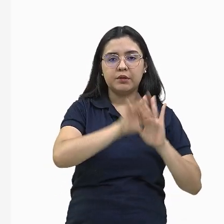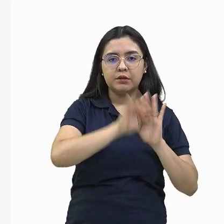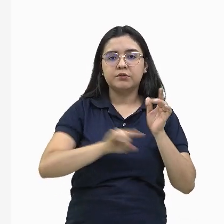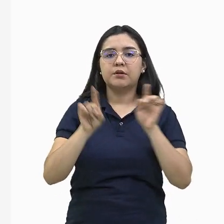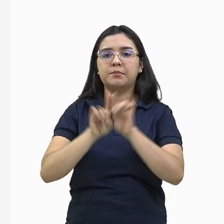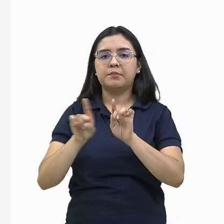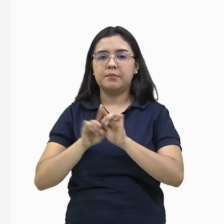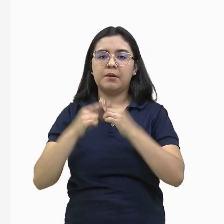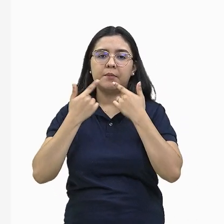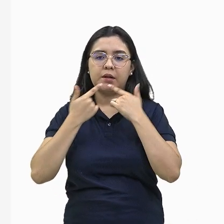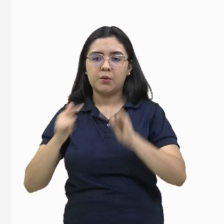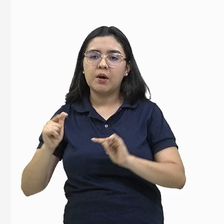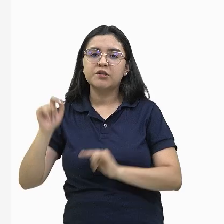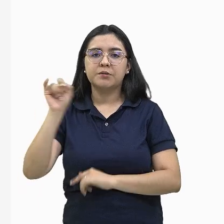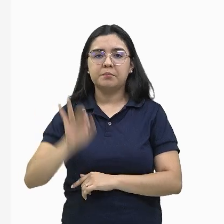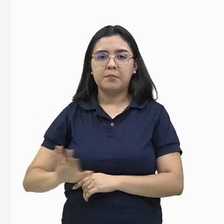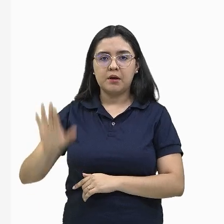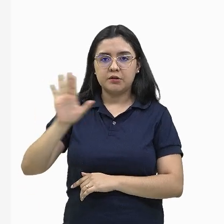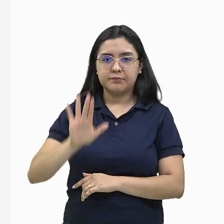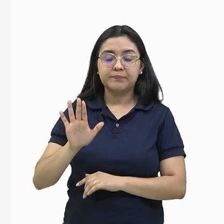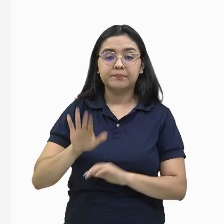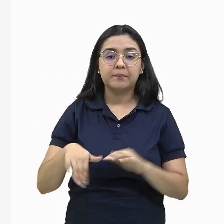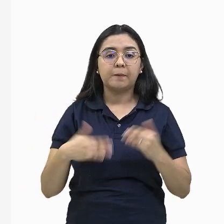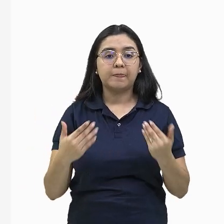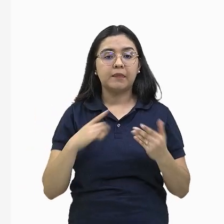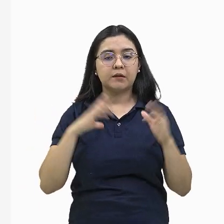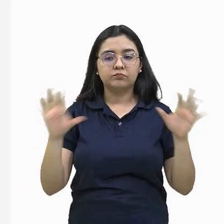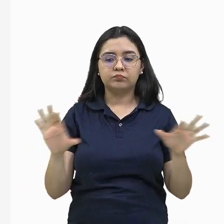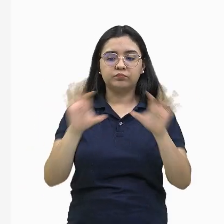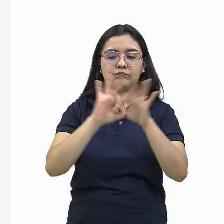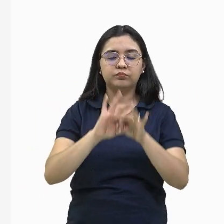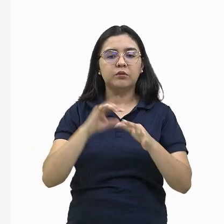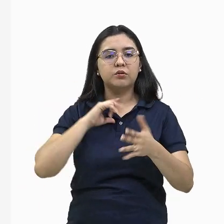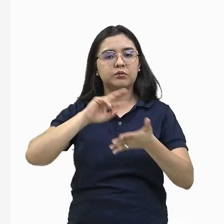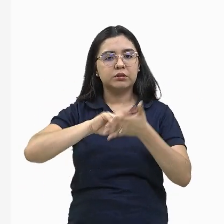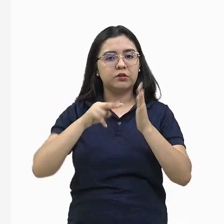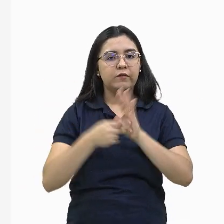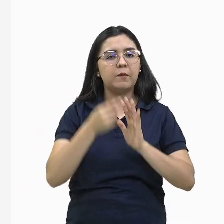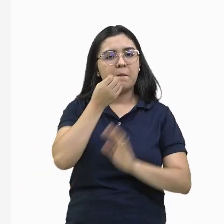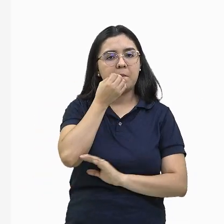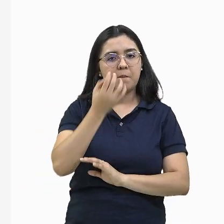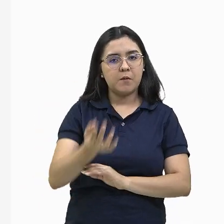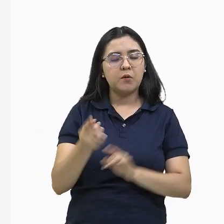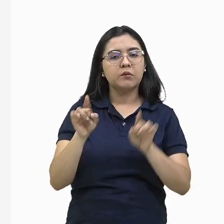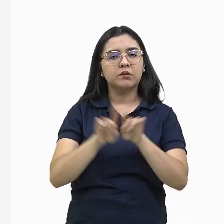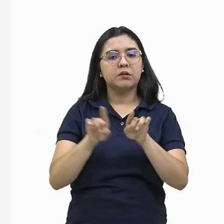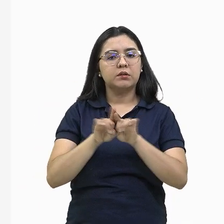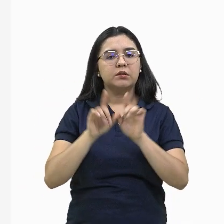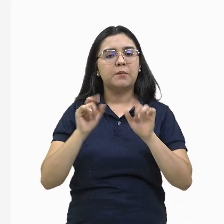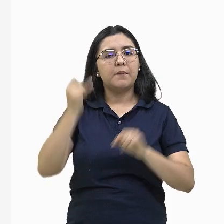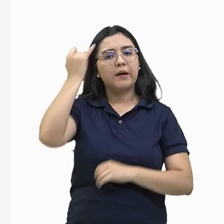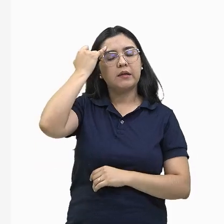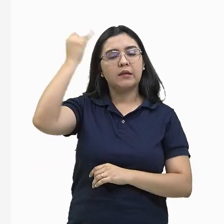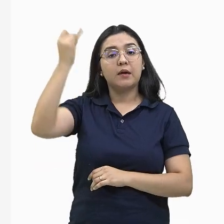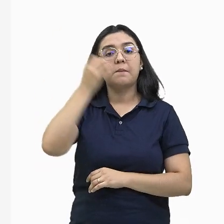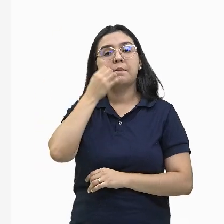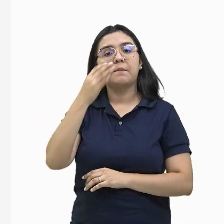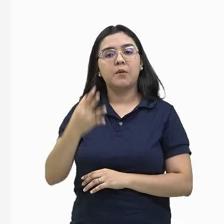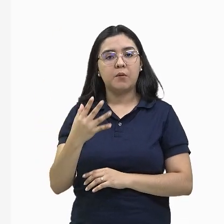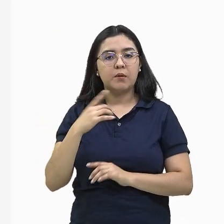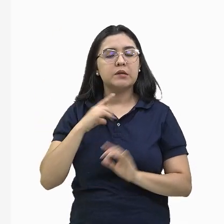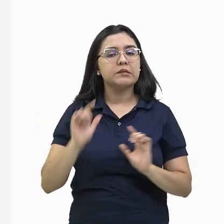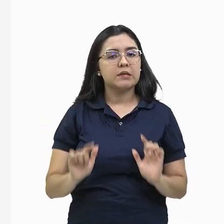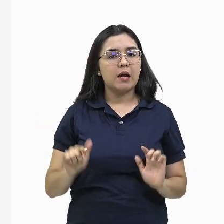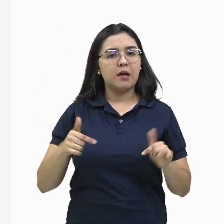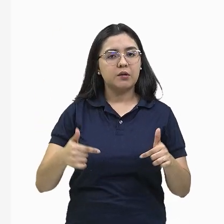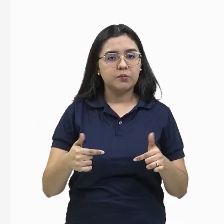verbal se articularão para gerar um efeito de sentido positivo, vender uma ideia positiva em relação a esse